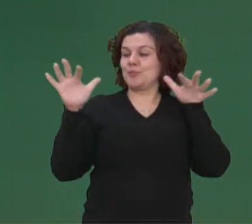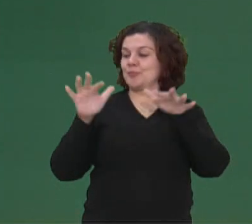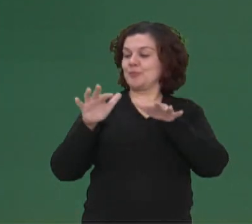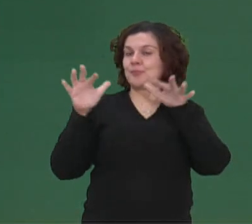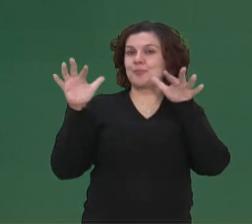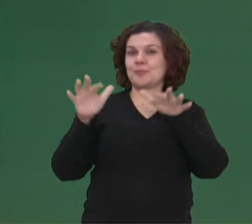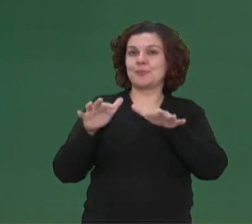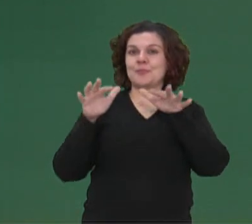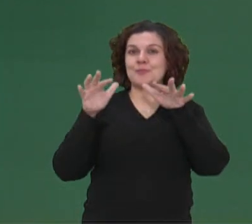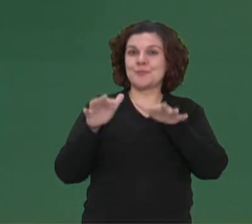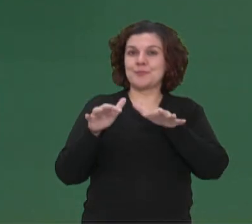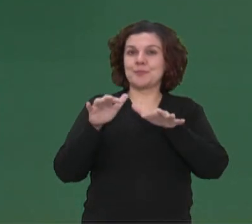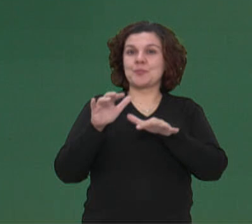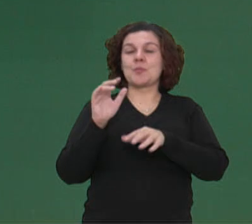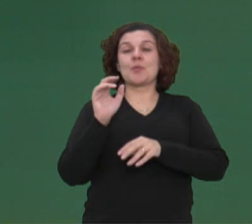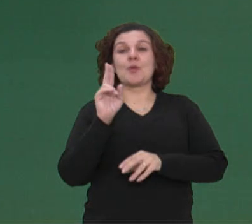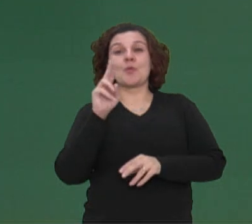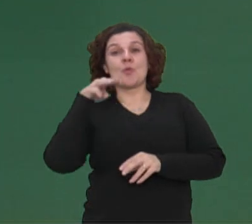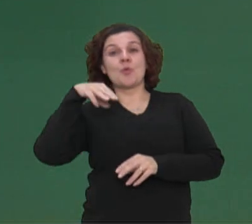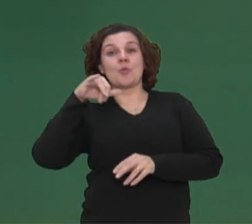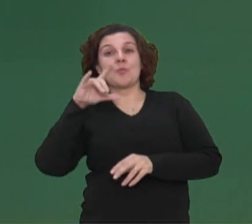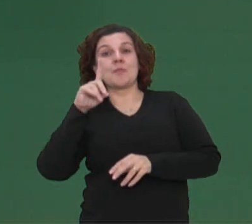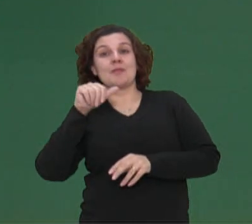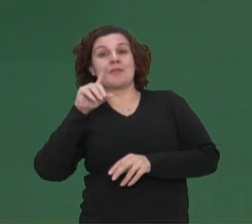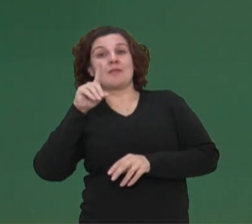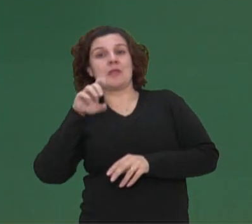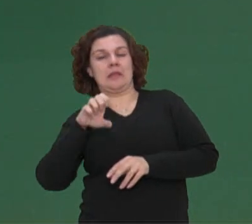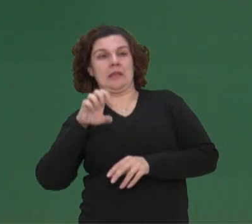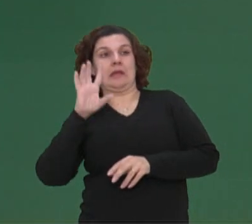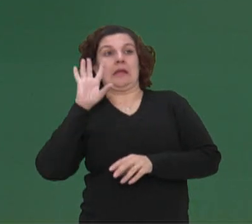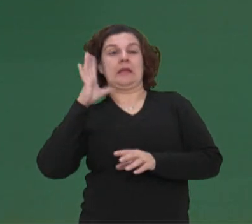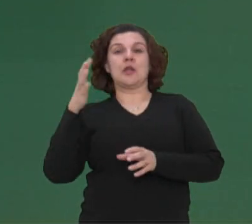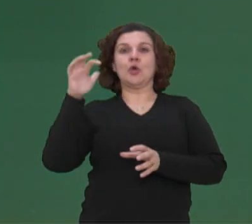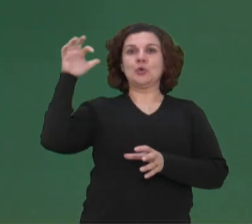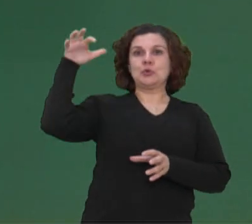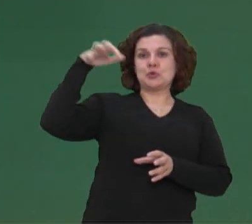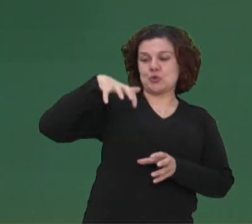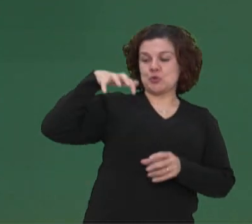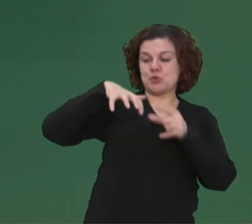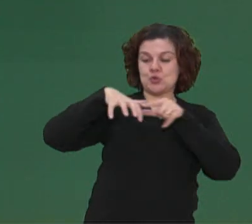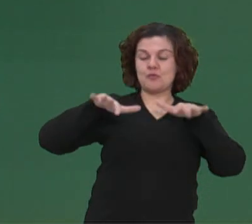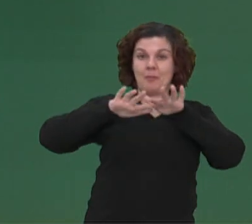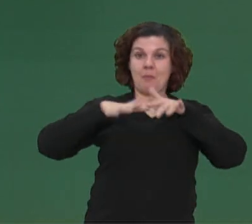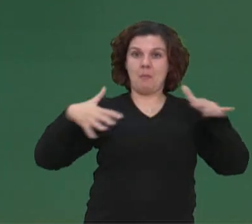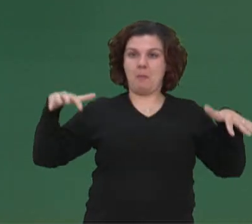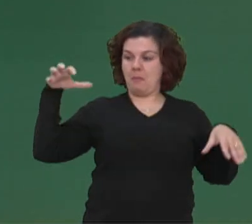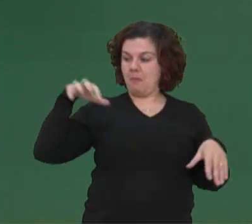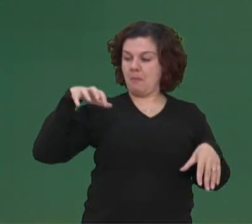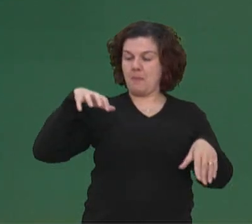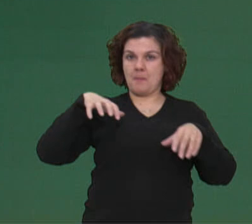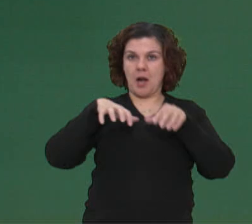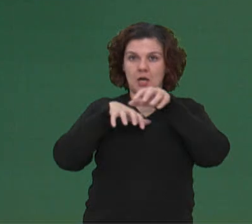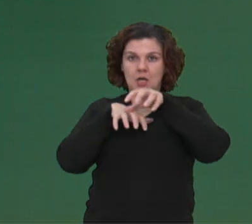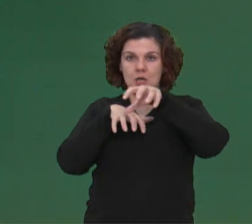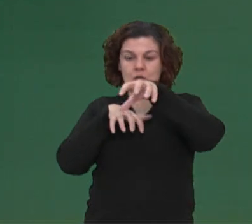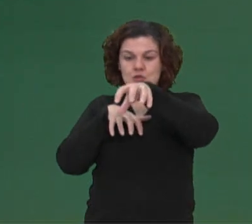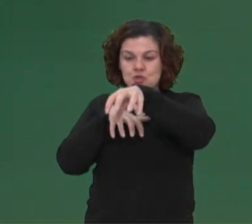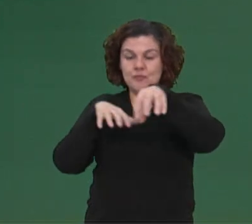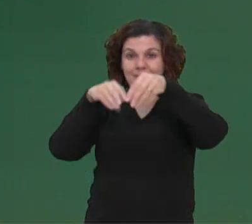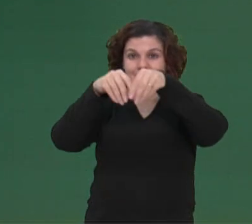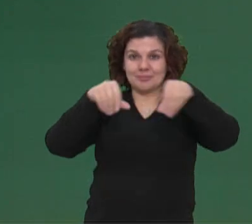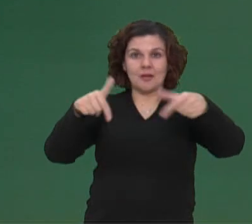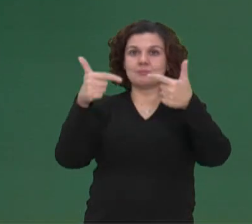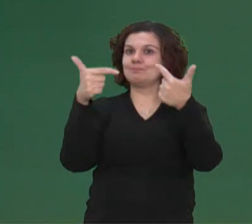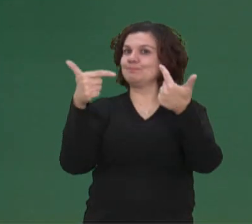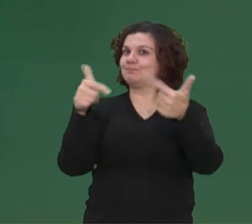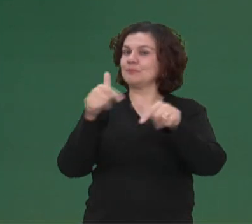E, consequentemente, a precipitação acaba ocorrendo no oceano e não no continente. formando o início